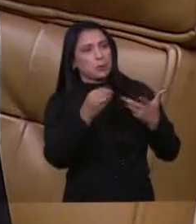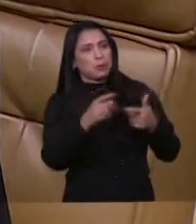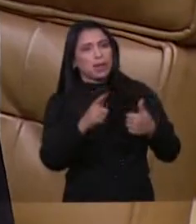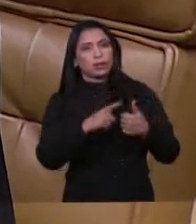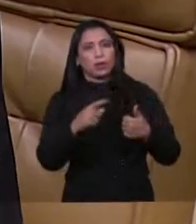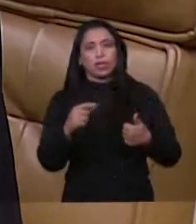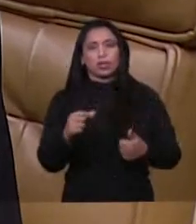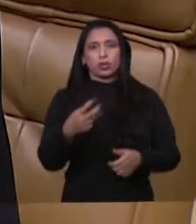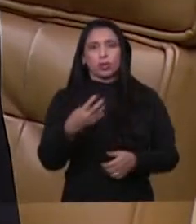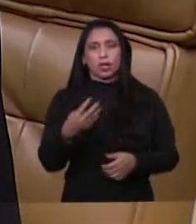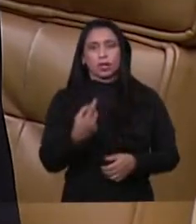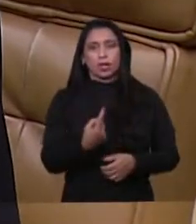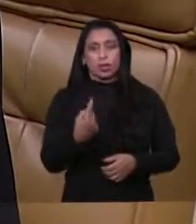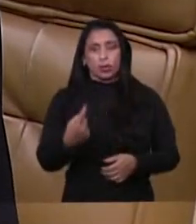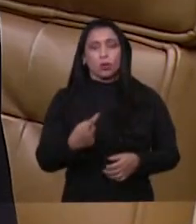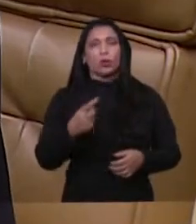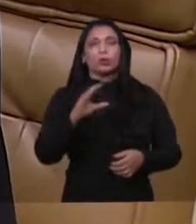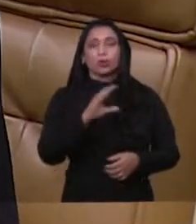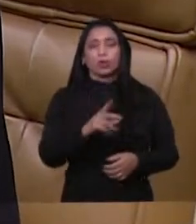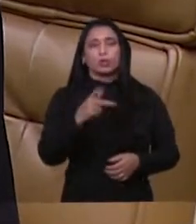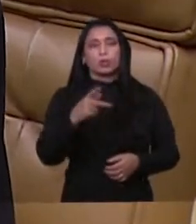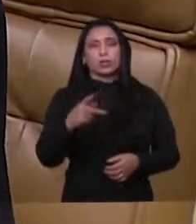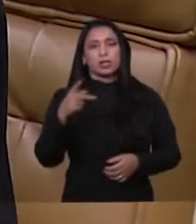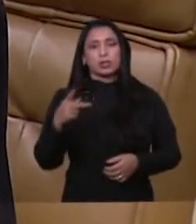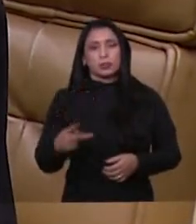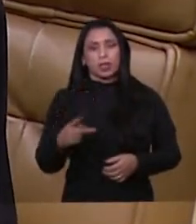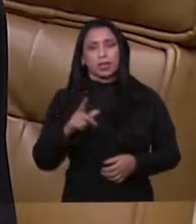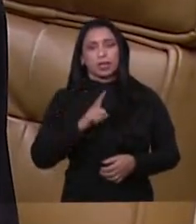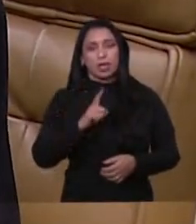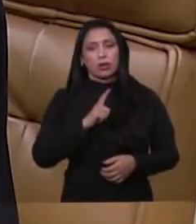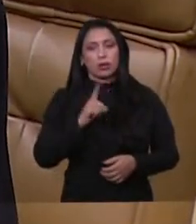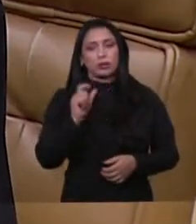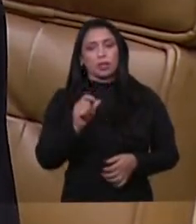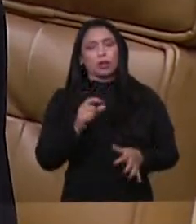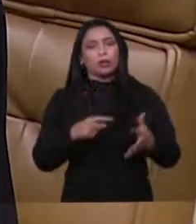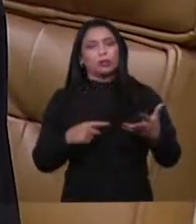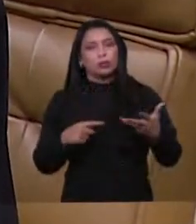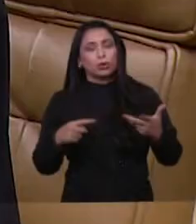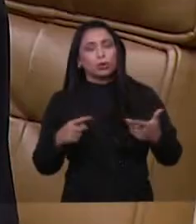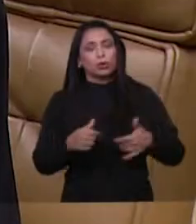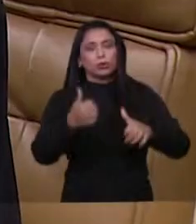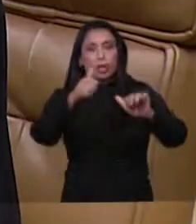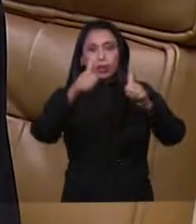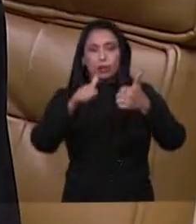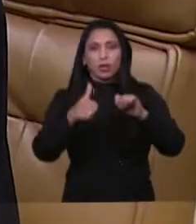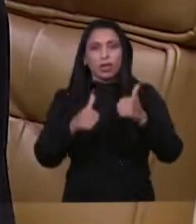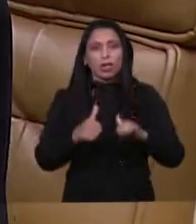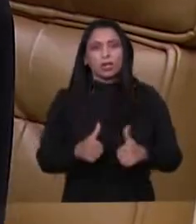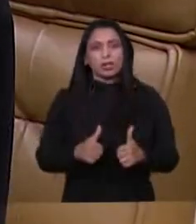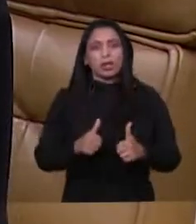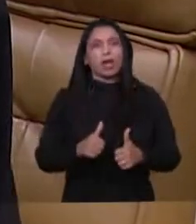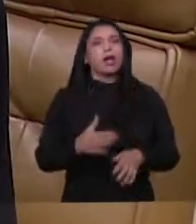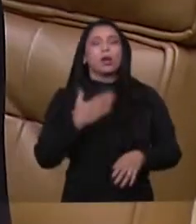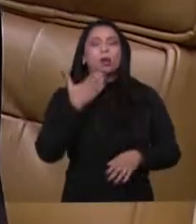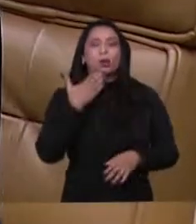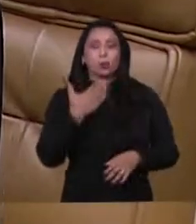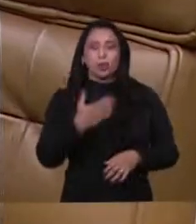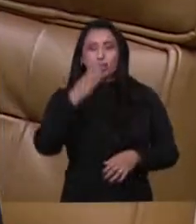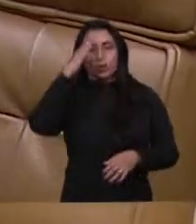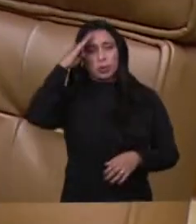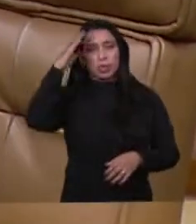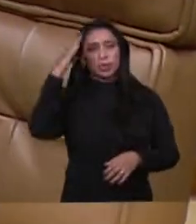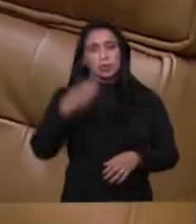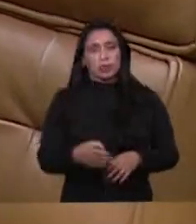41 do Código de Processo Penal e, superadas as preliminares, passo à análise do mérito. Uma parte